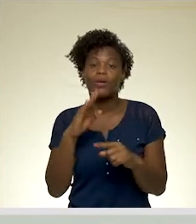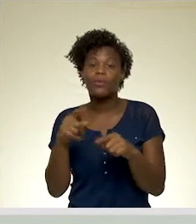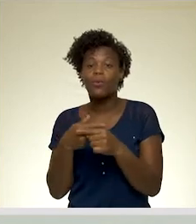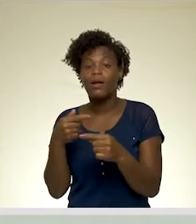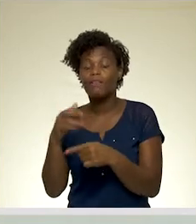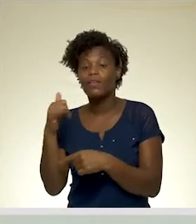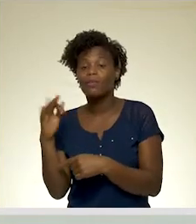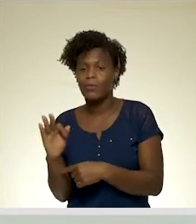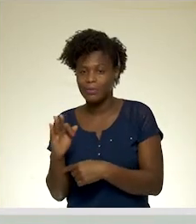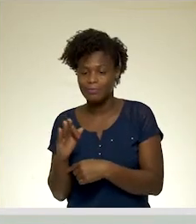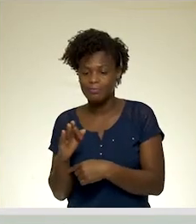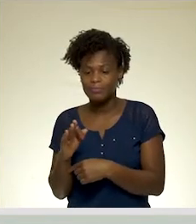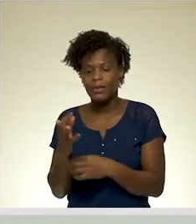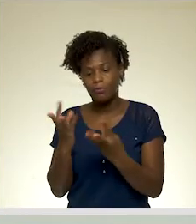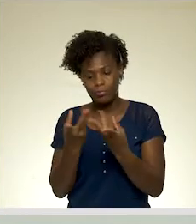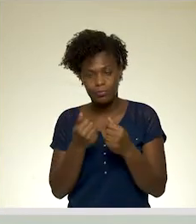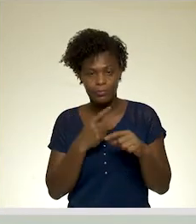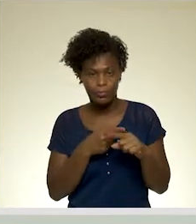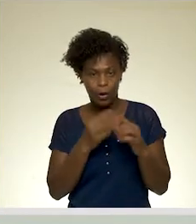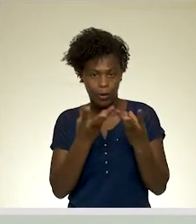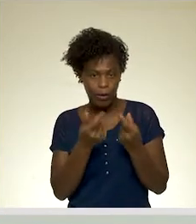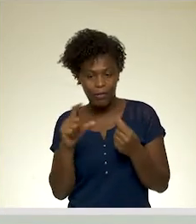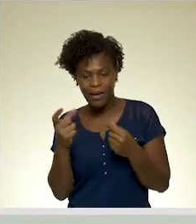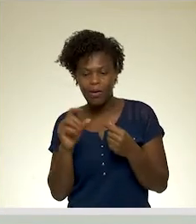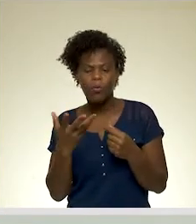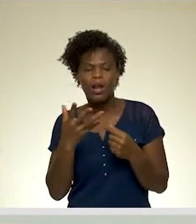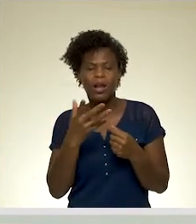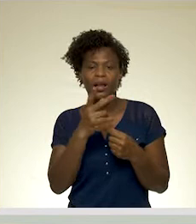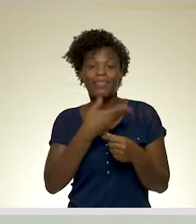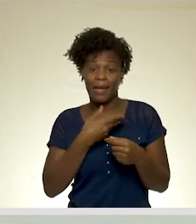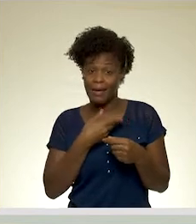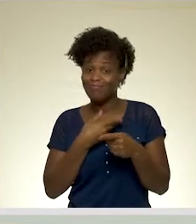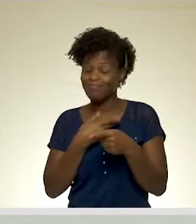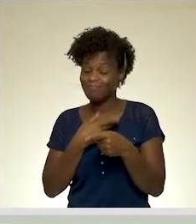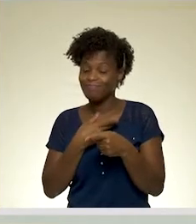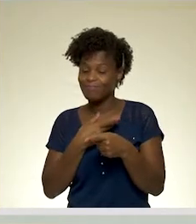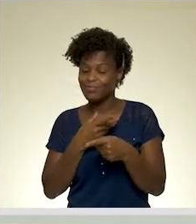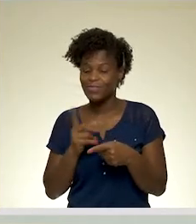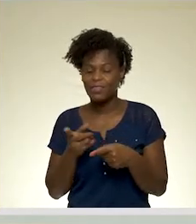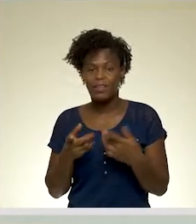Novamente, resolve-se a equação em ordem a incógnita. Qual é a incógnita? D.